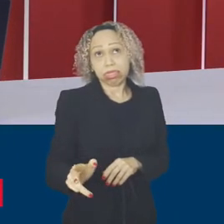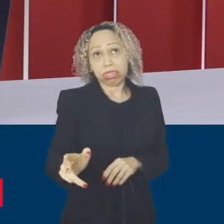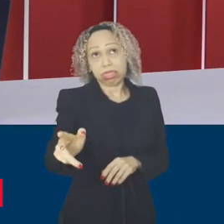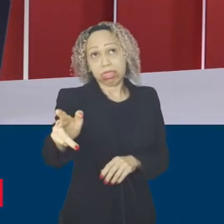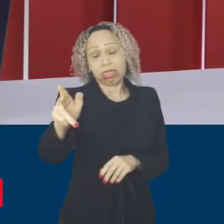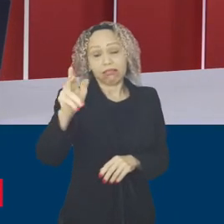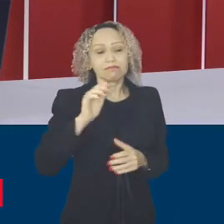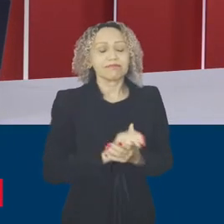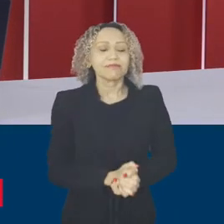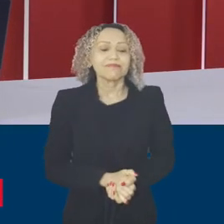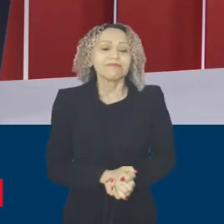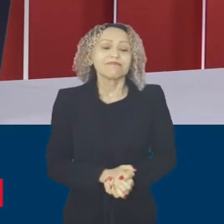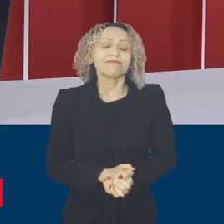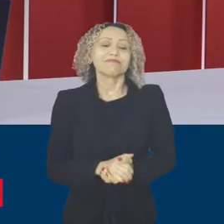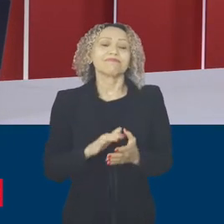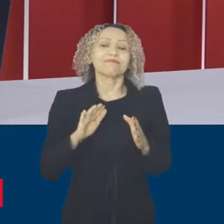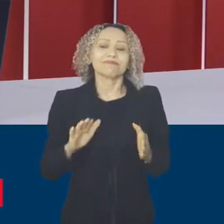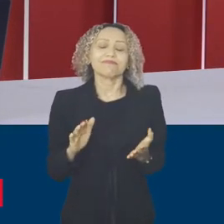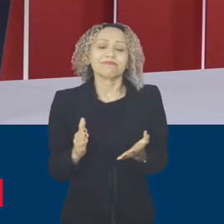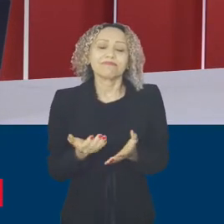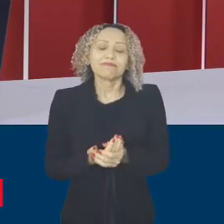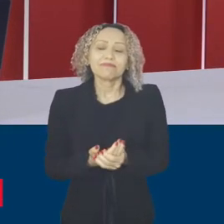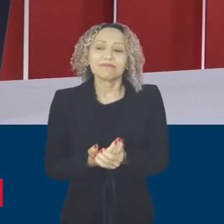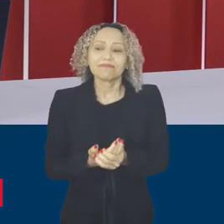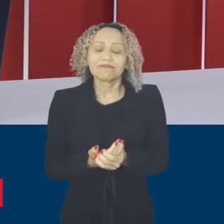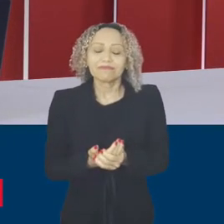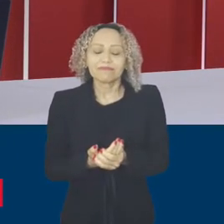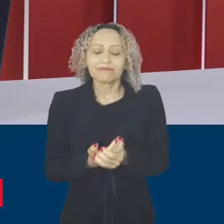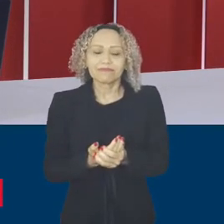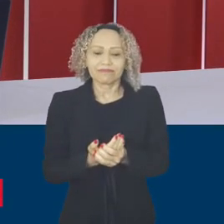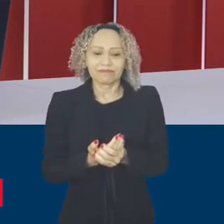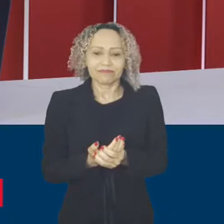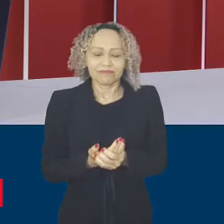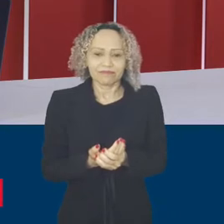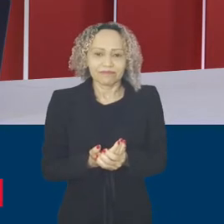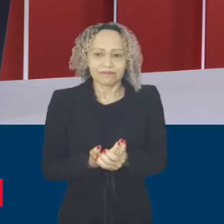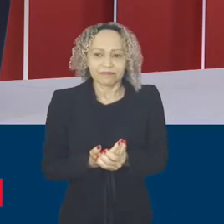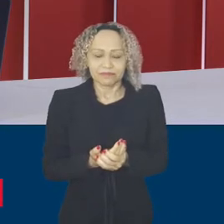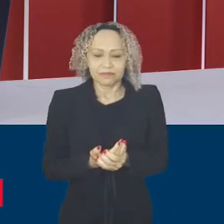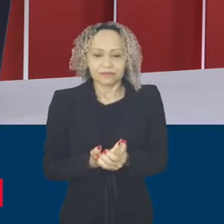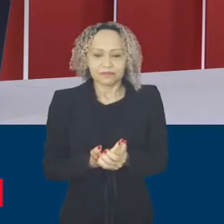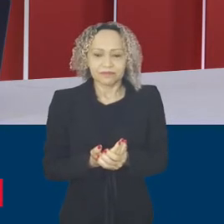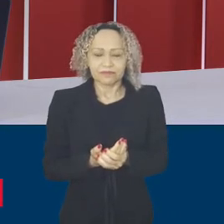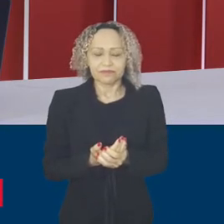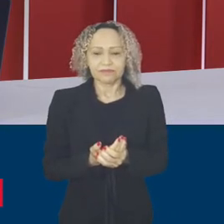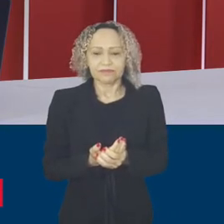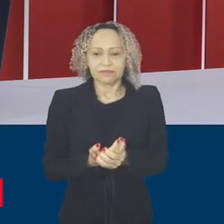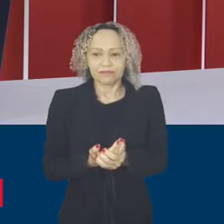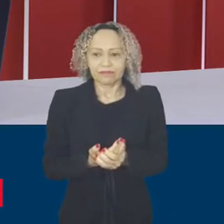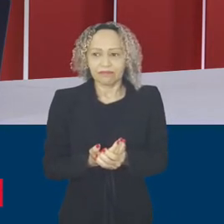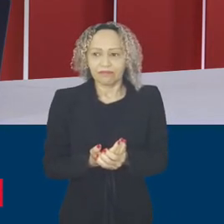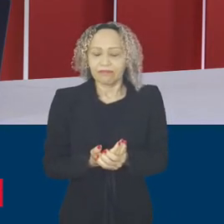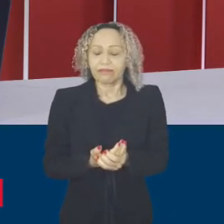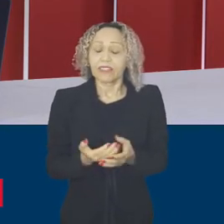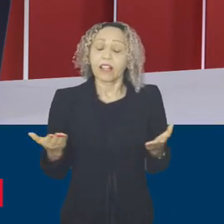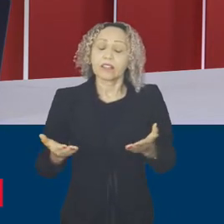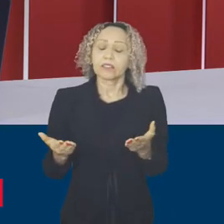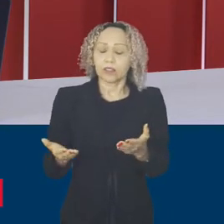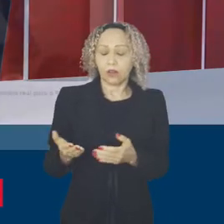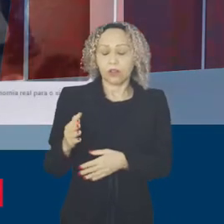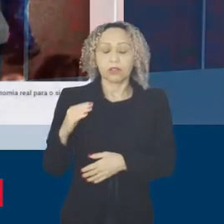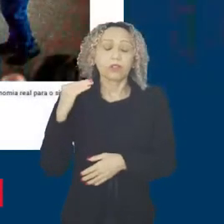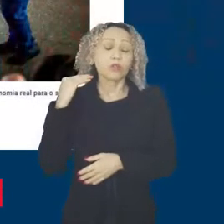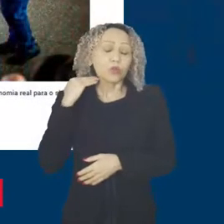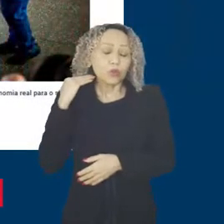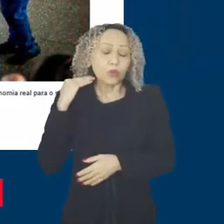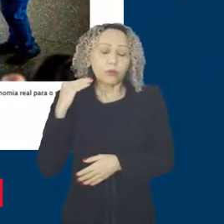só 90 dias, a gente está quase lá. Tá bonito. Vamos lá, Fernando. Na esteira aí da repercussão desse anúncio do Banco Central pela